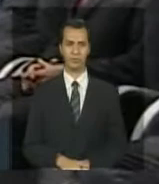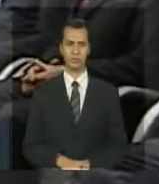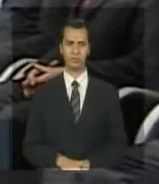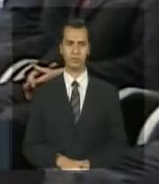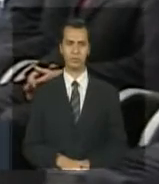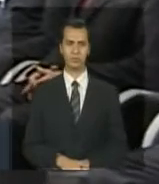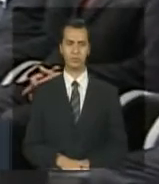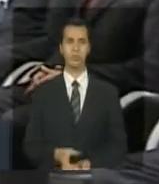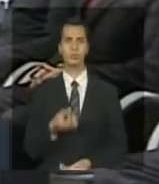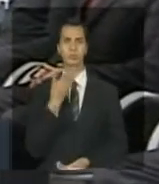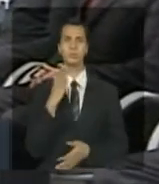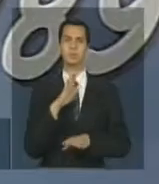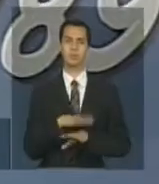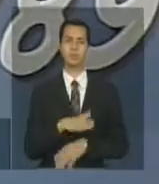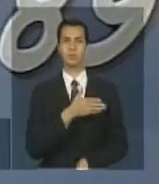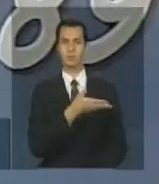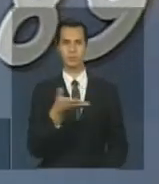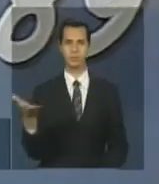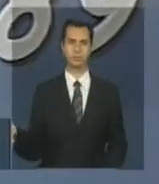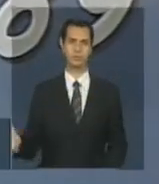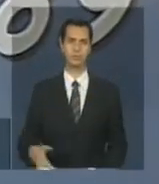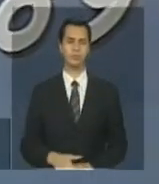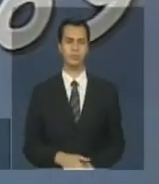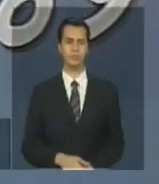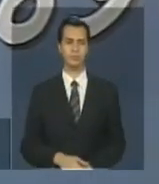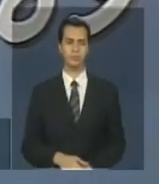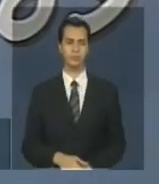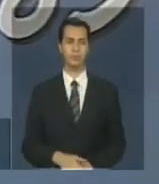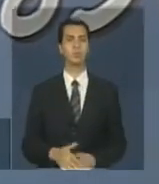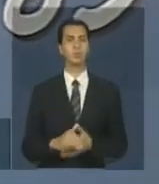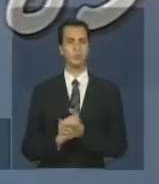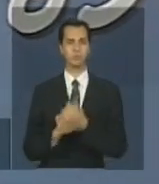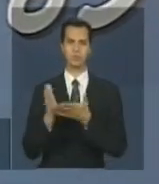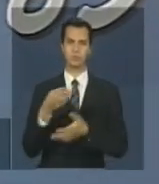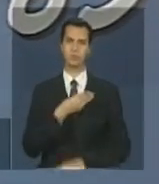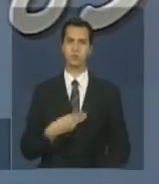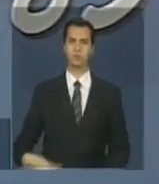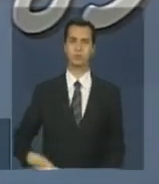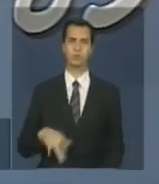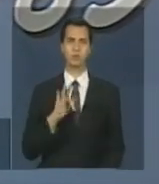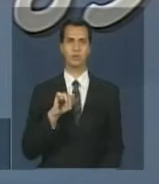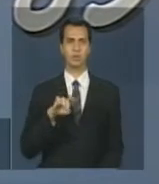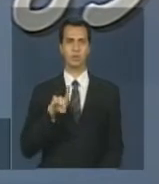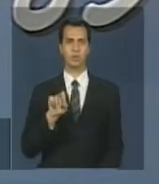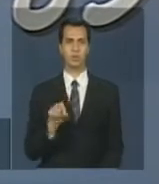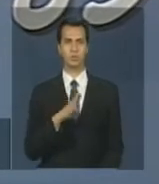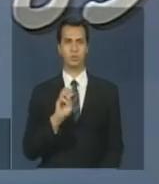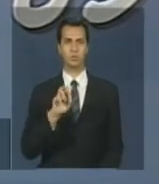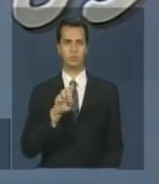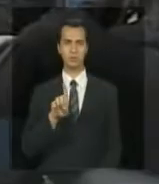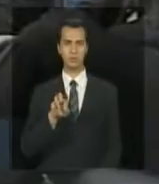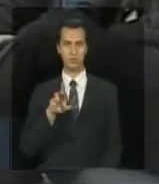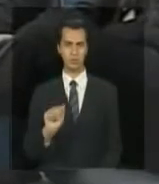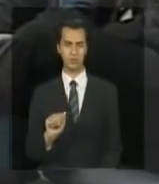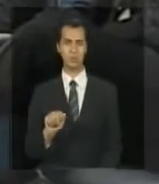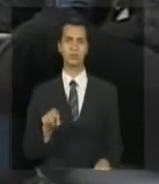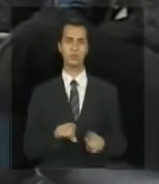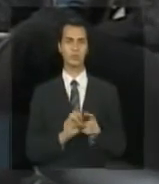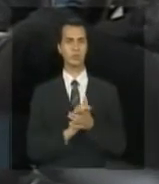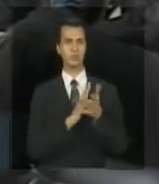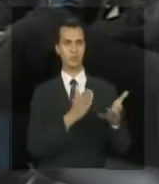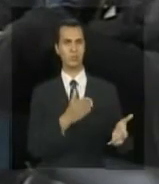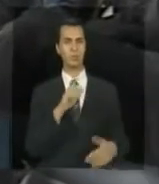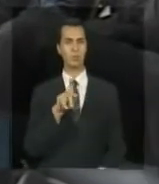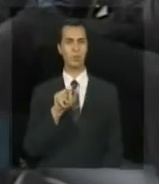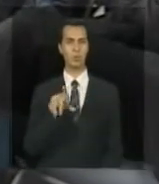Oi boa tarde a todos cumprimentou Ministro Fernando Bezerra Dr Paulo II se o Banco